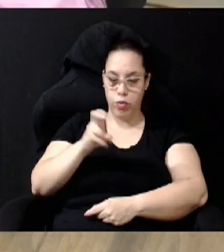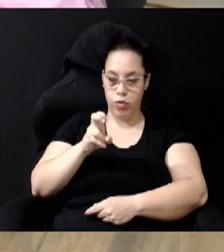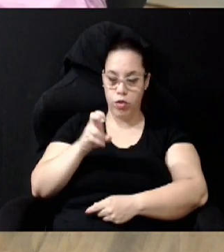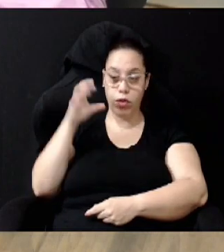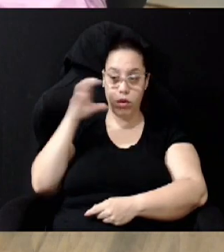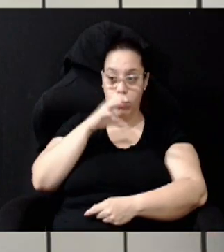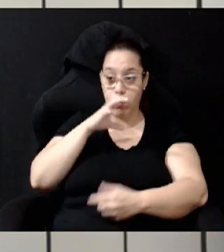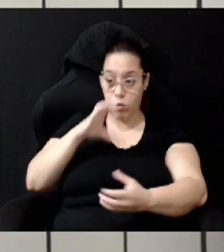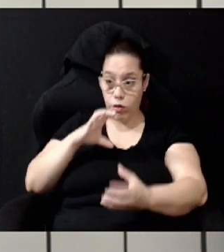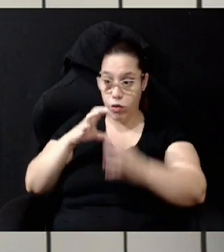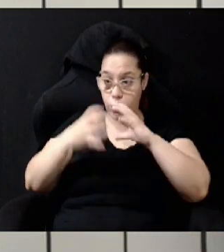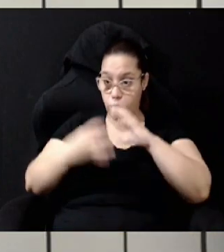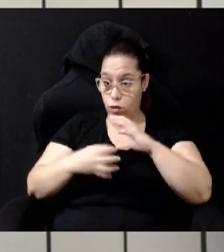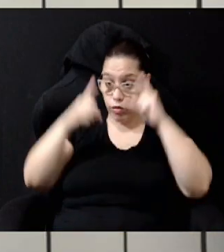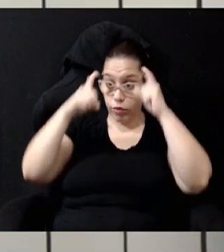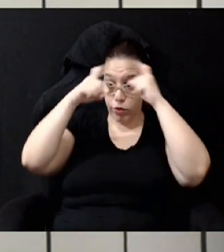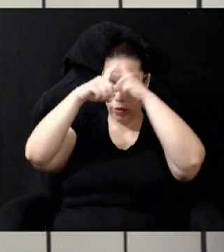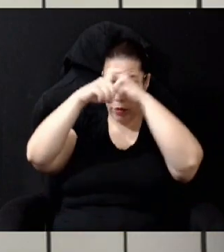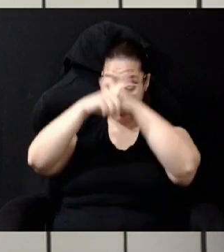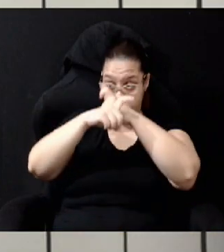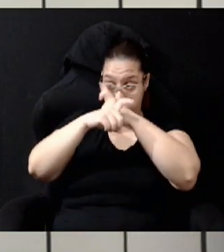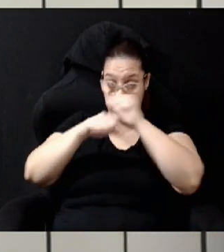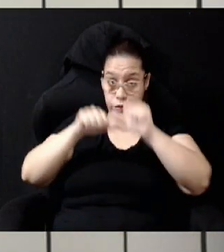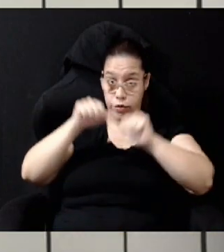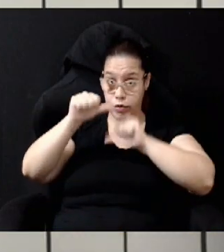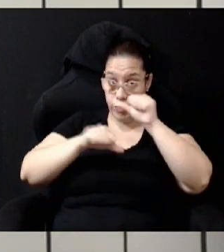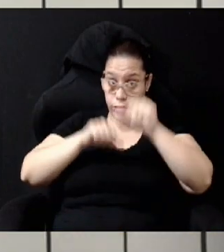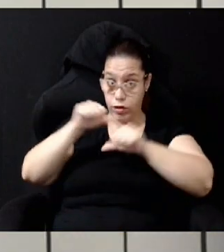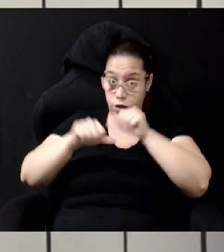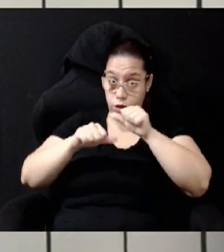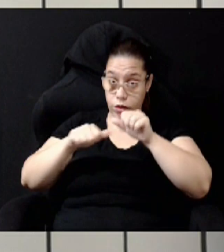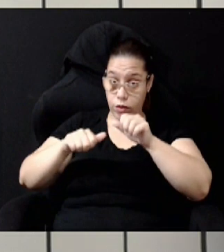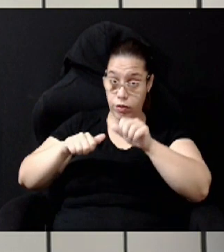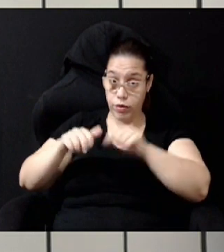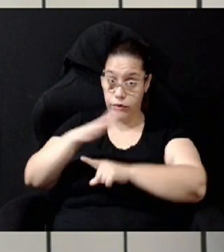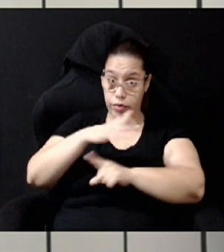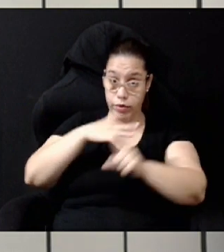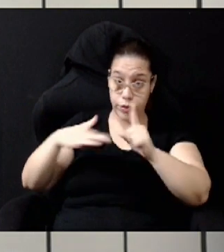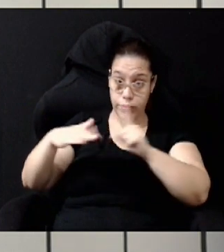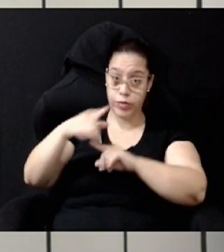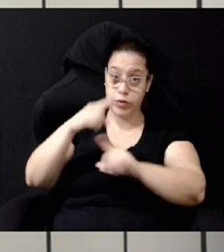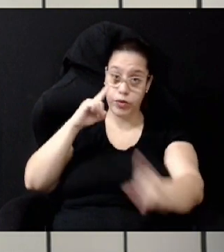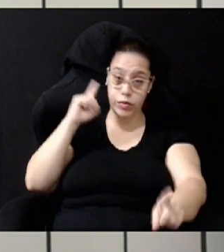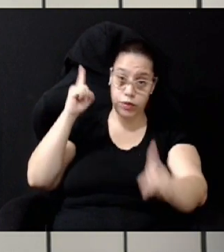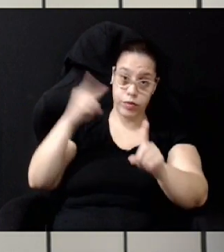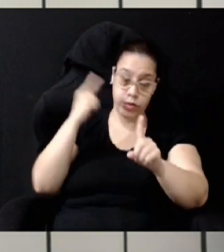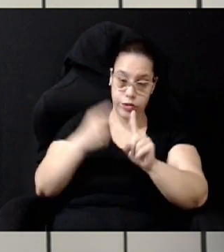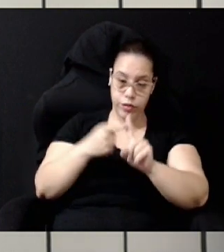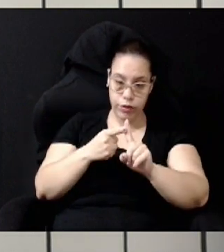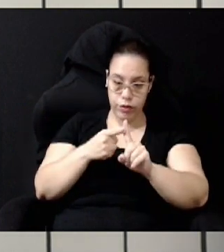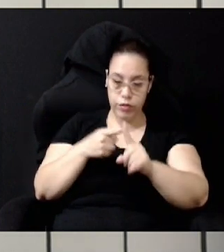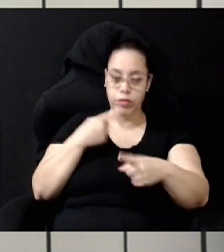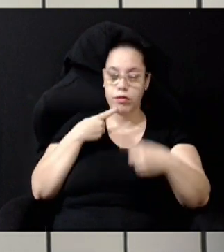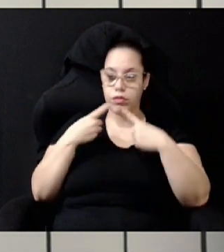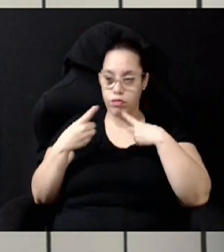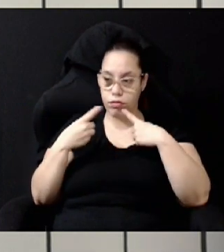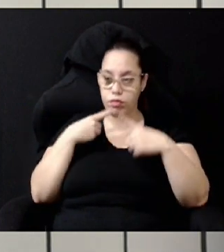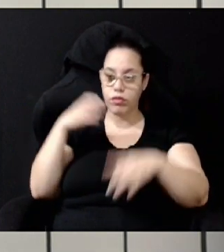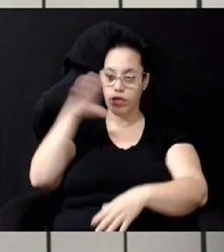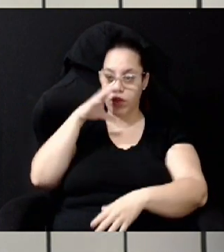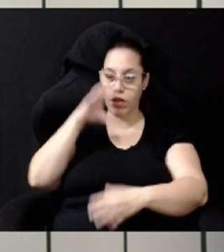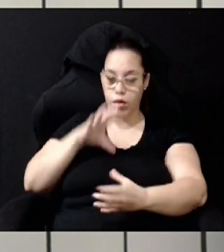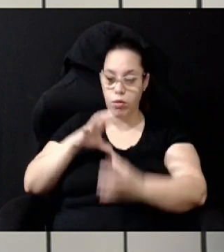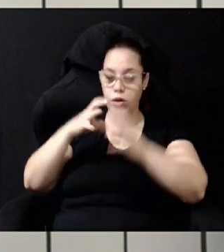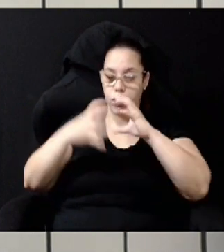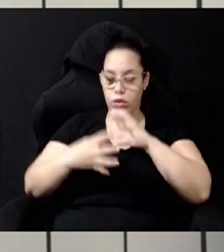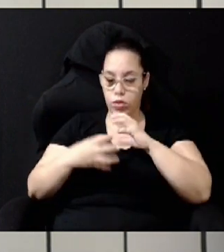os desafios da transformação ecológica, que tem o objetivo de promover diálogos sobre a emergência climática. No dia